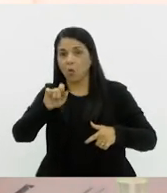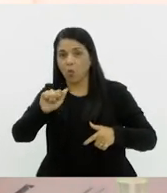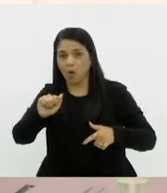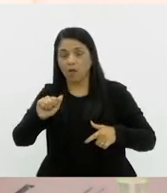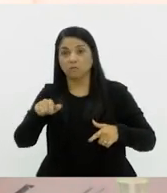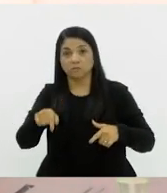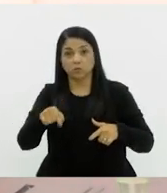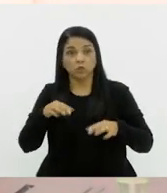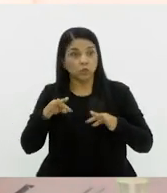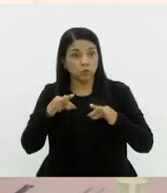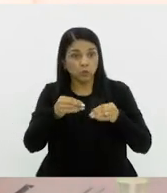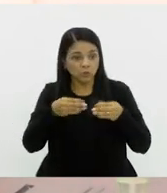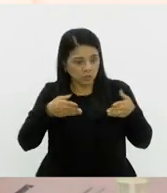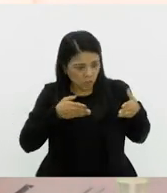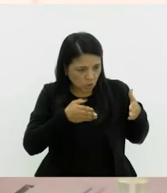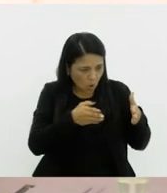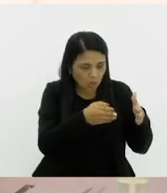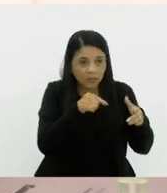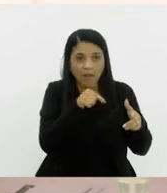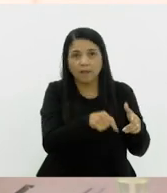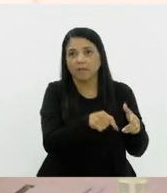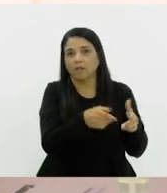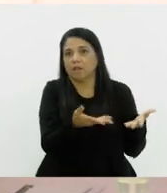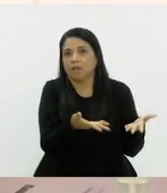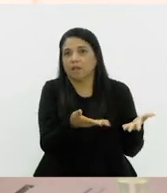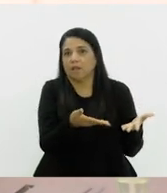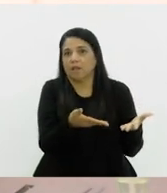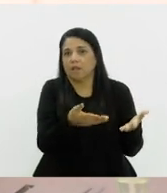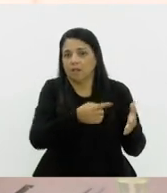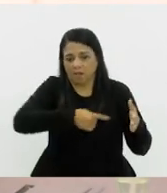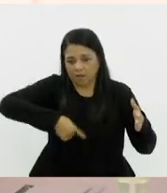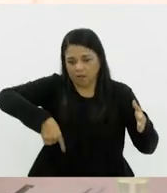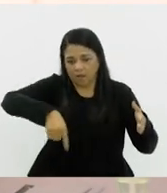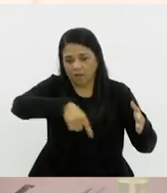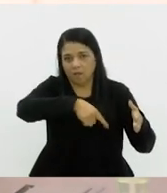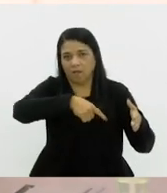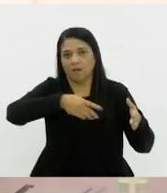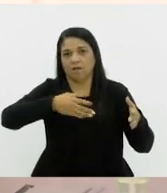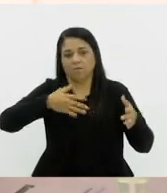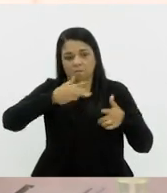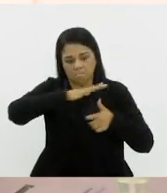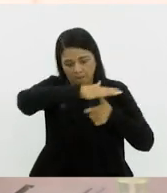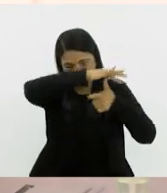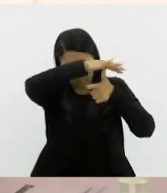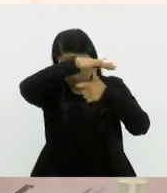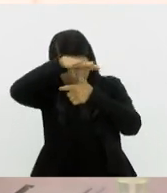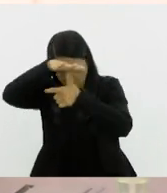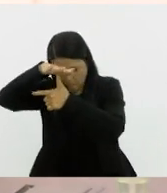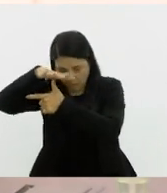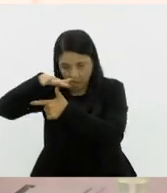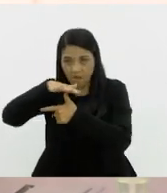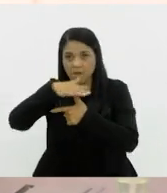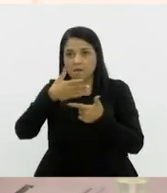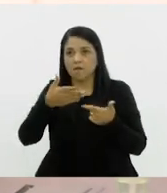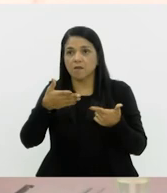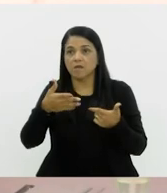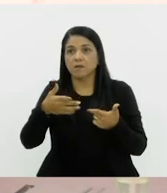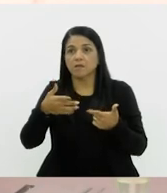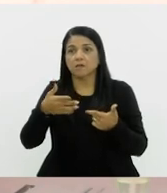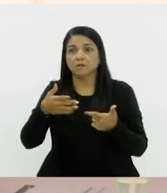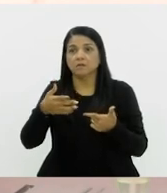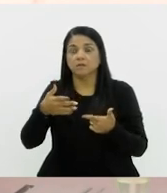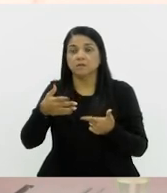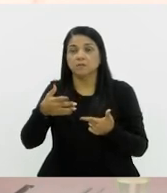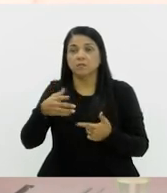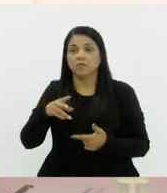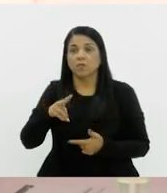rotas vão para ali, para a lagoa. E depois eu queria falar uma coisa que é sobre o voo pairado, que ele nem